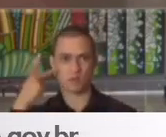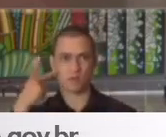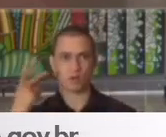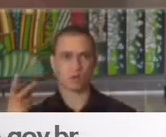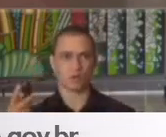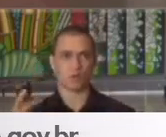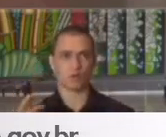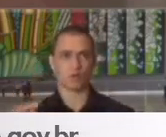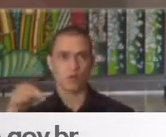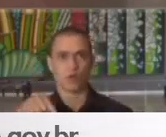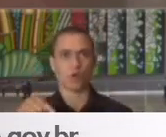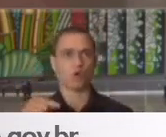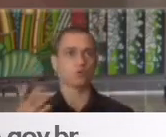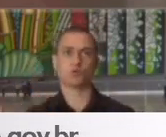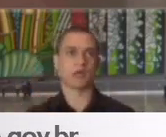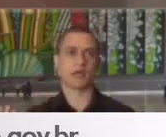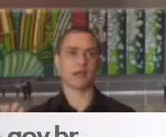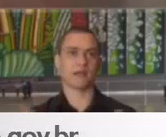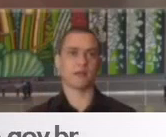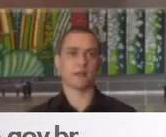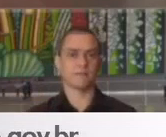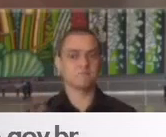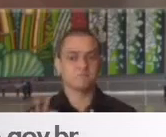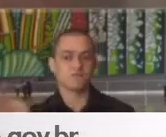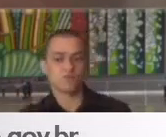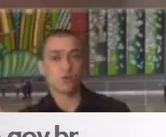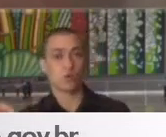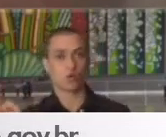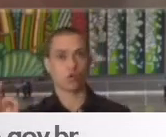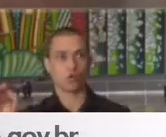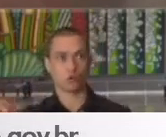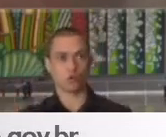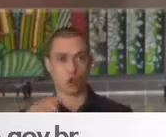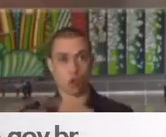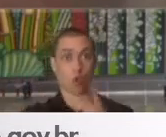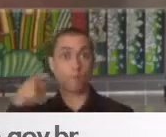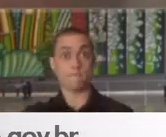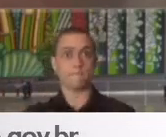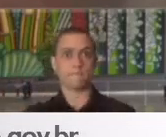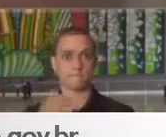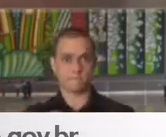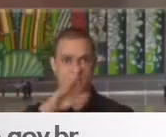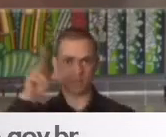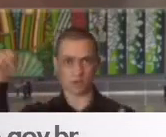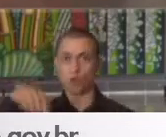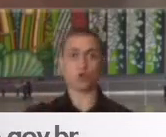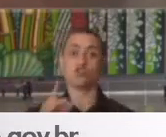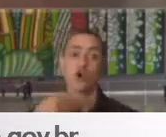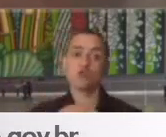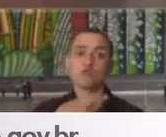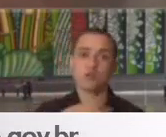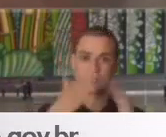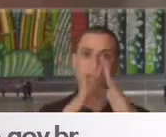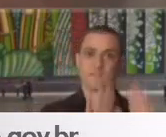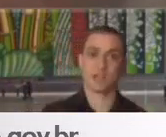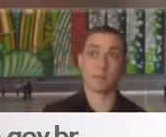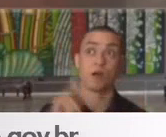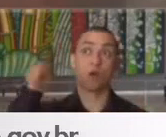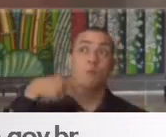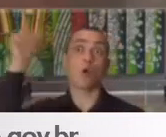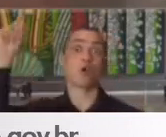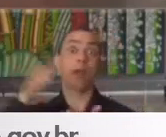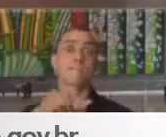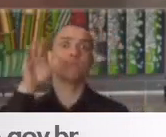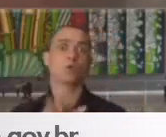ou curto ou médio prazo, uma sanção mais severa do que é hoje, do que a quarentena de hoje, como estão fazendo outros